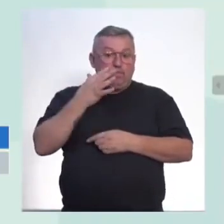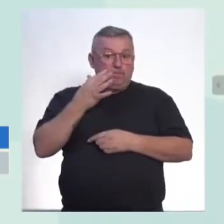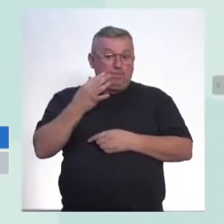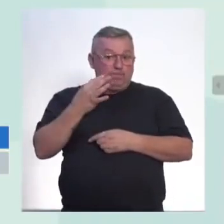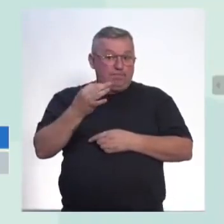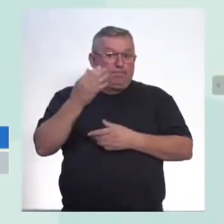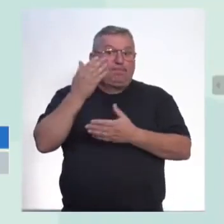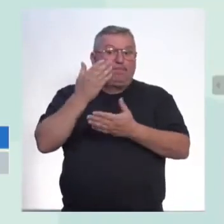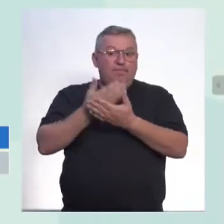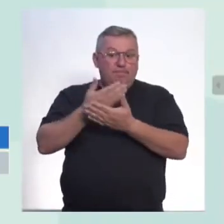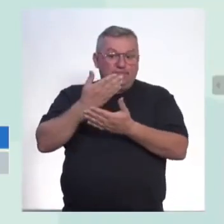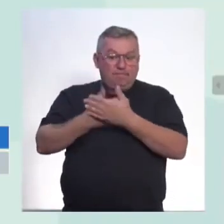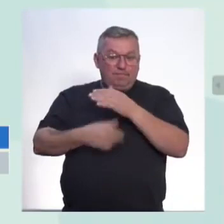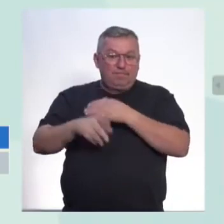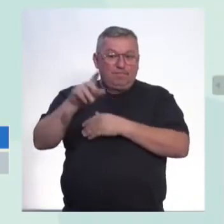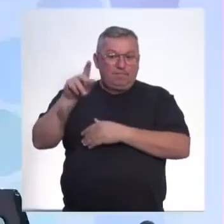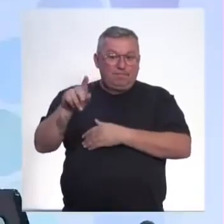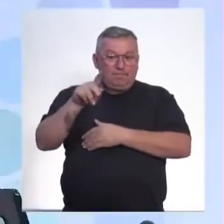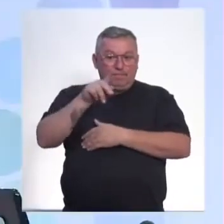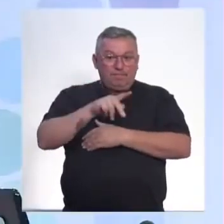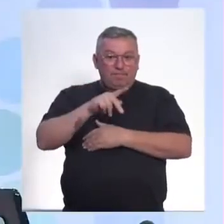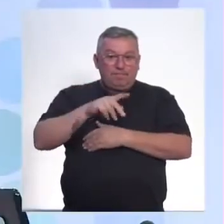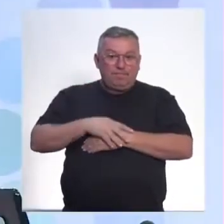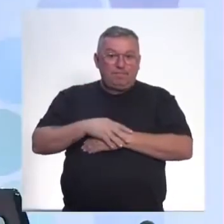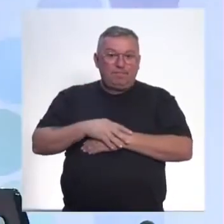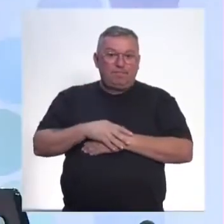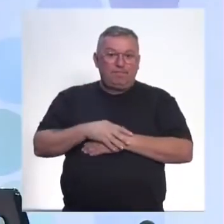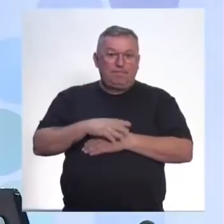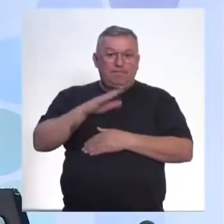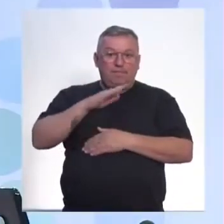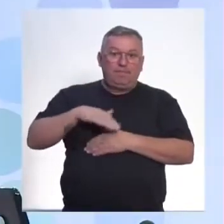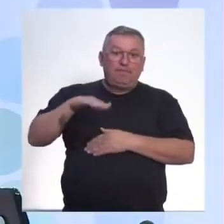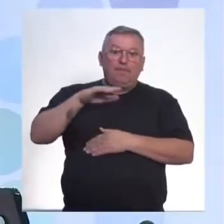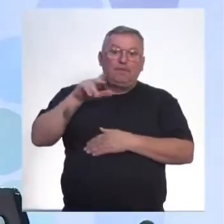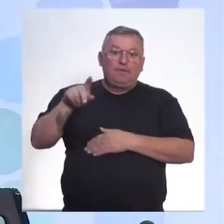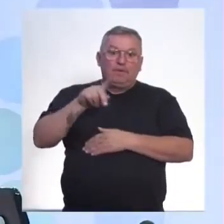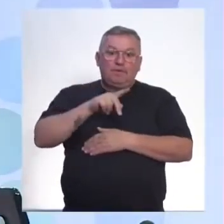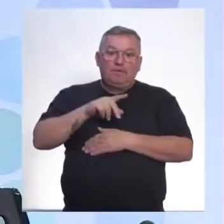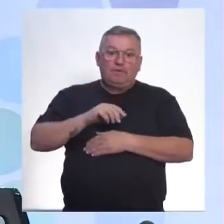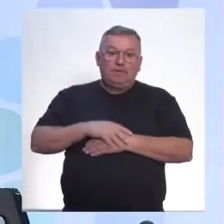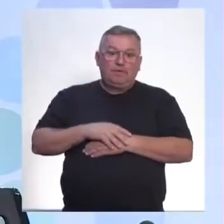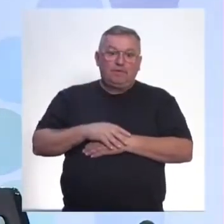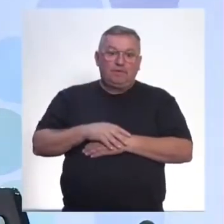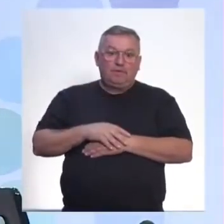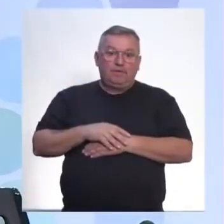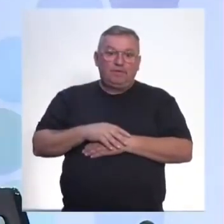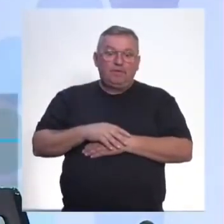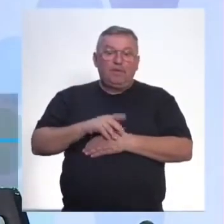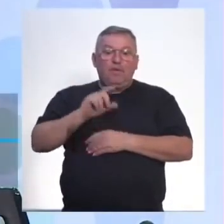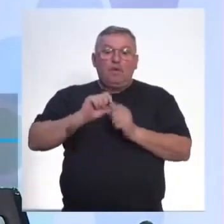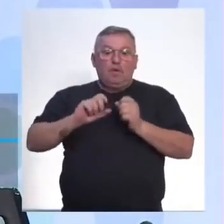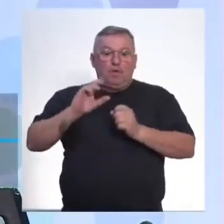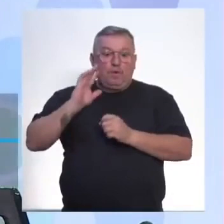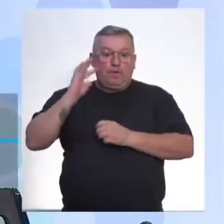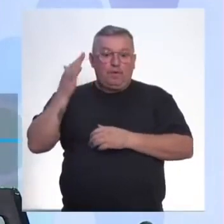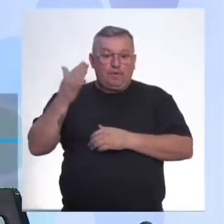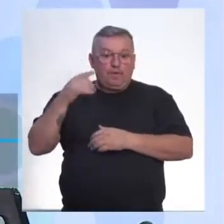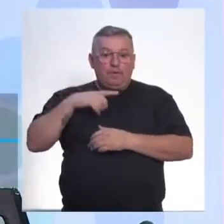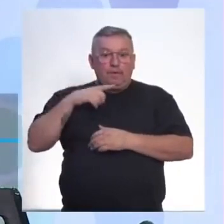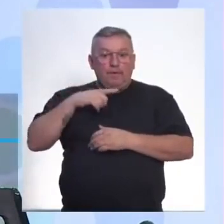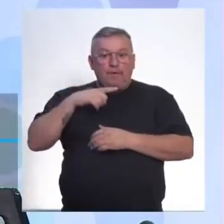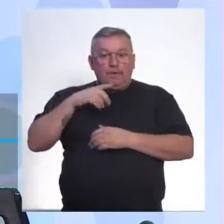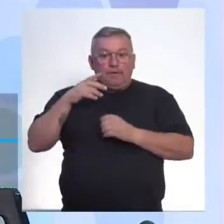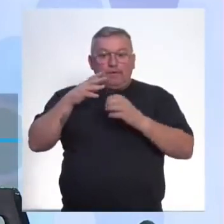na aula do seu professor, não só desse, mas de todos, tá? De todos. O que acontece? Você tem que ter